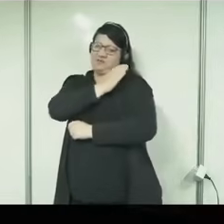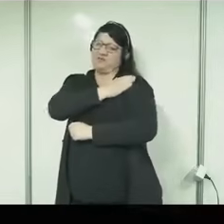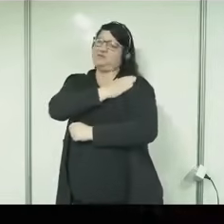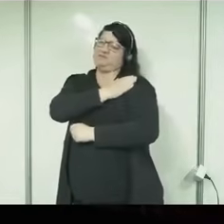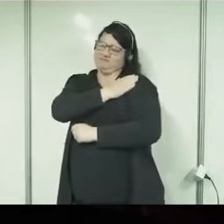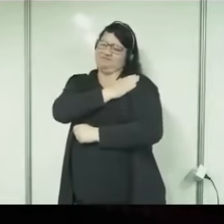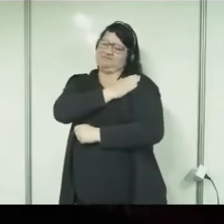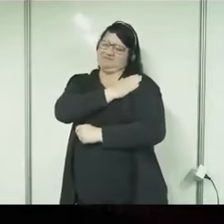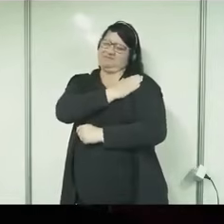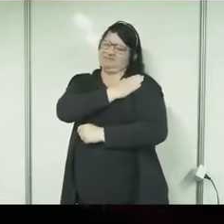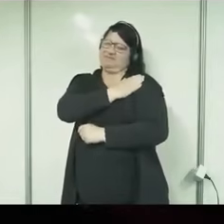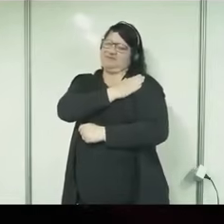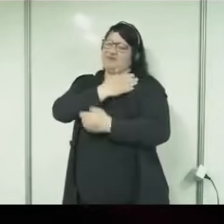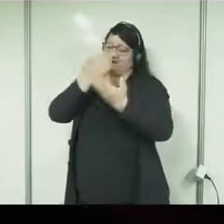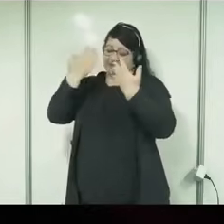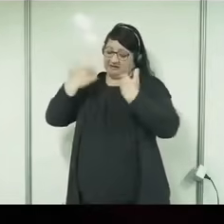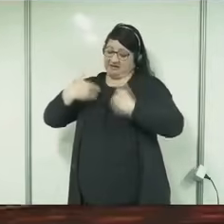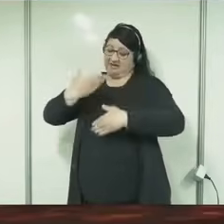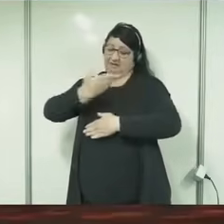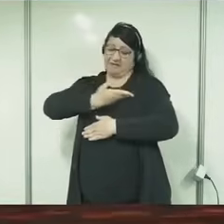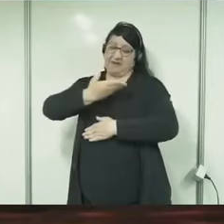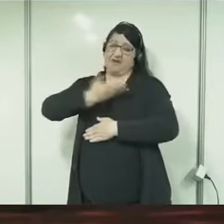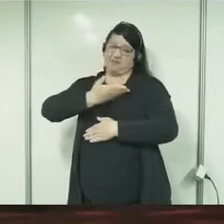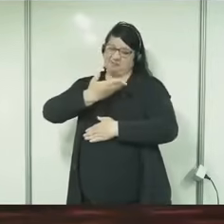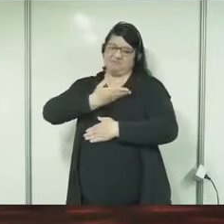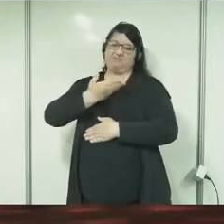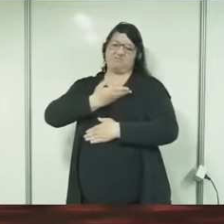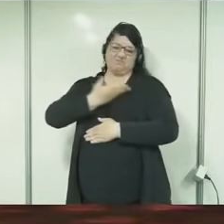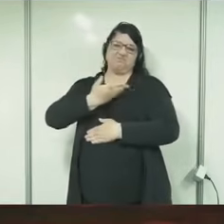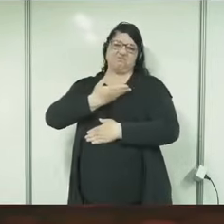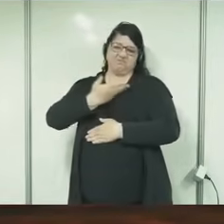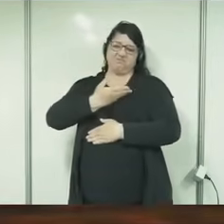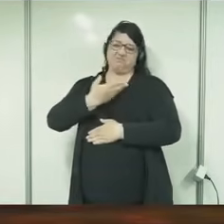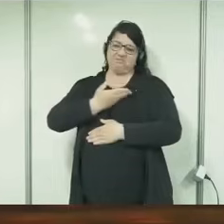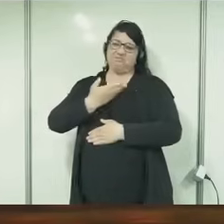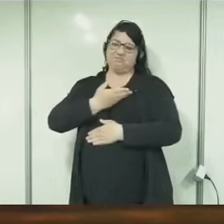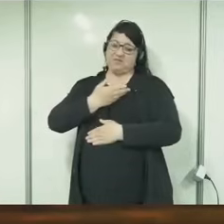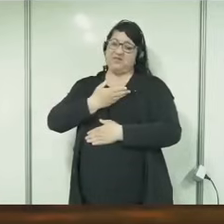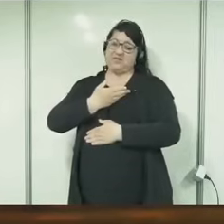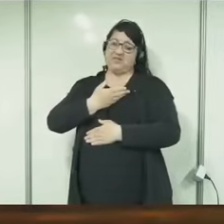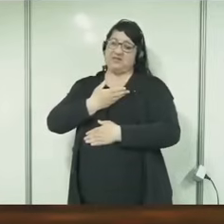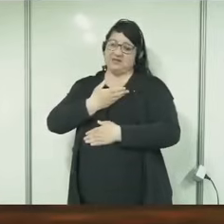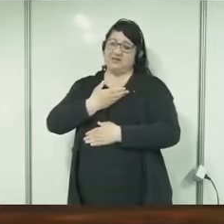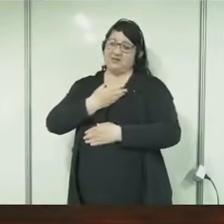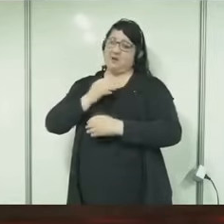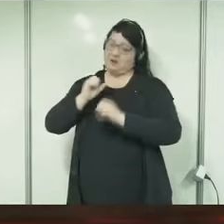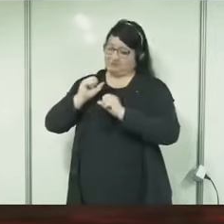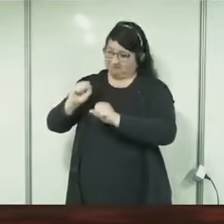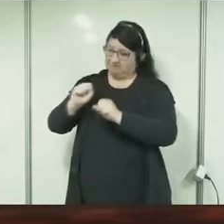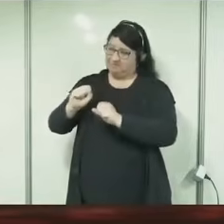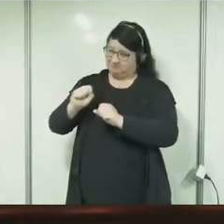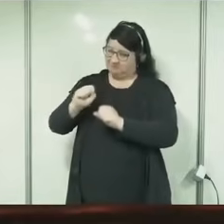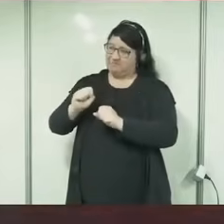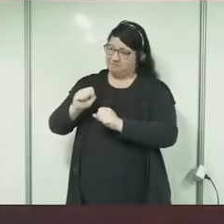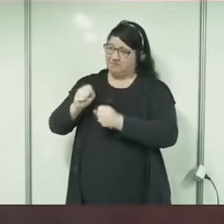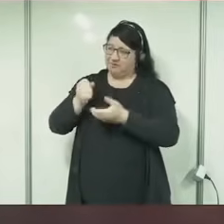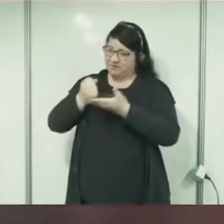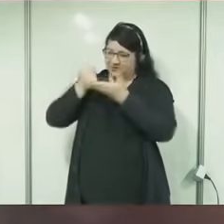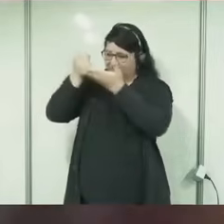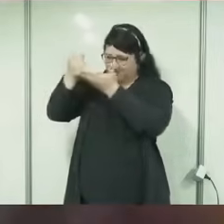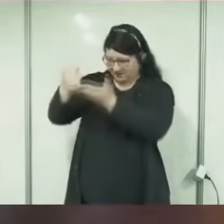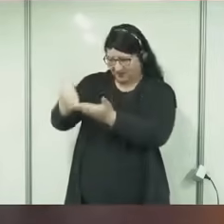Sou seu amigo, bem, sou a quem podes contar.